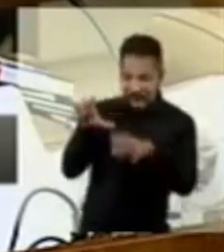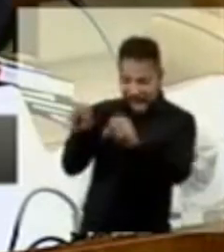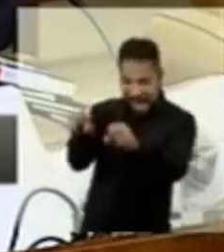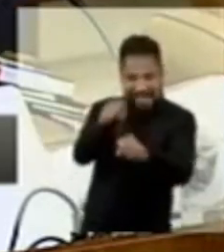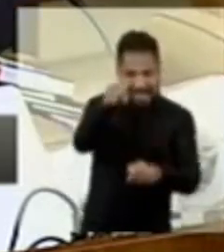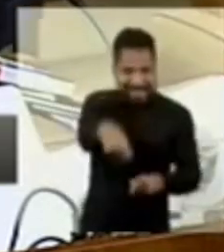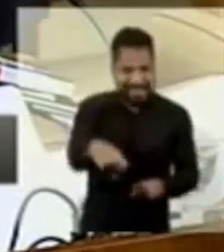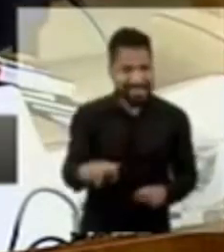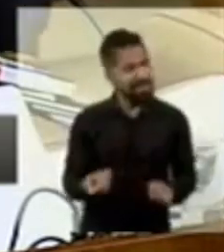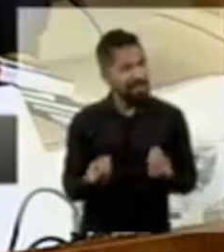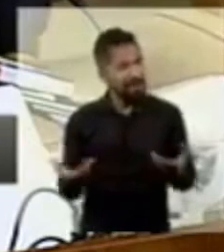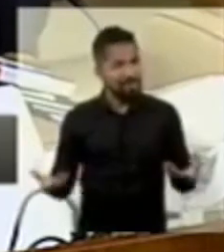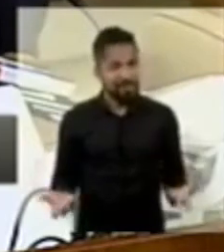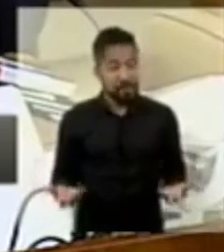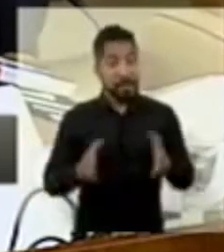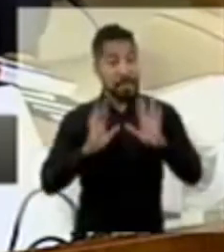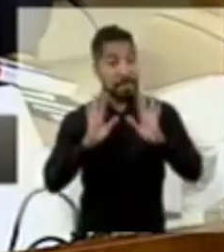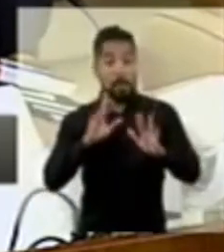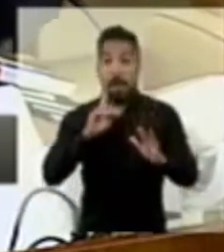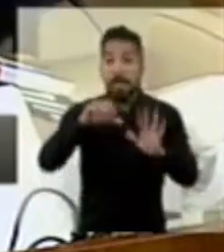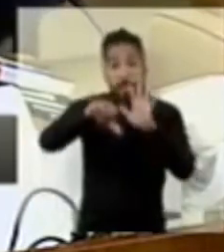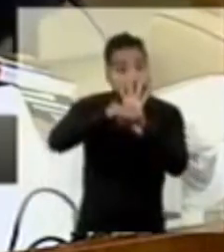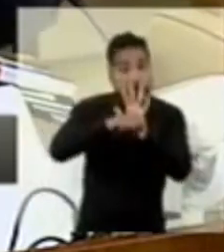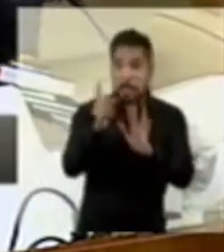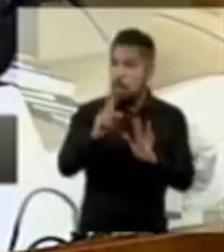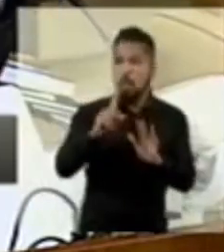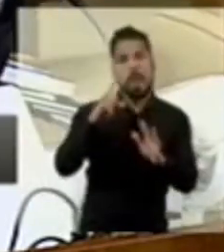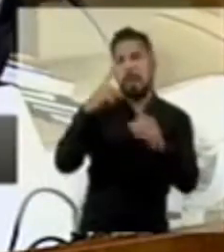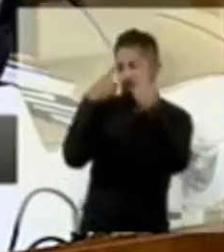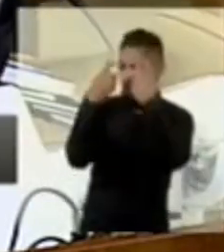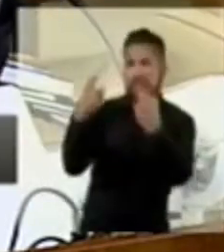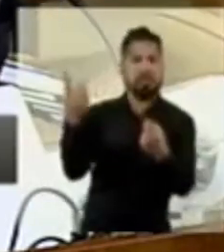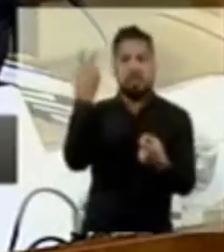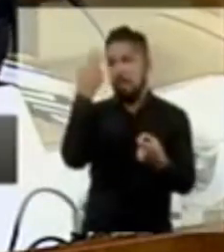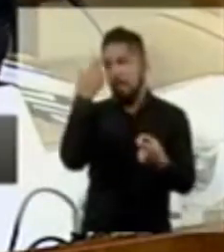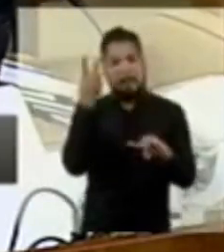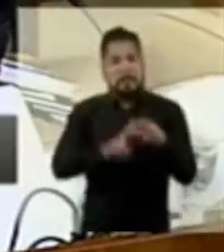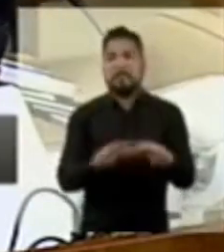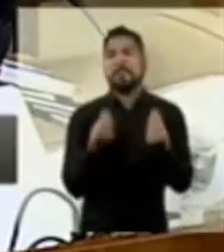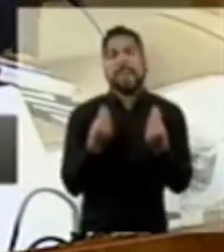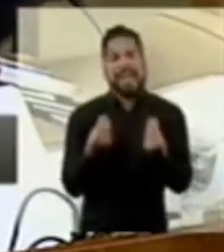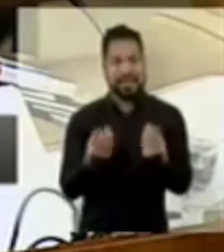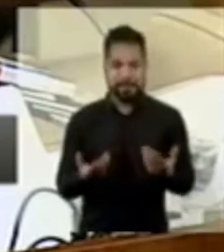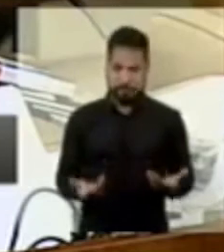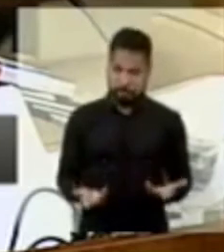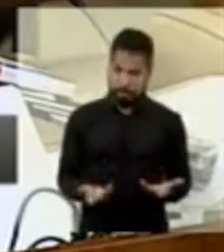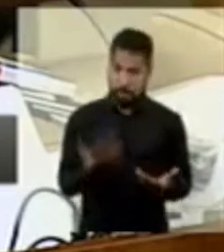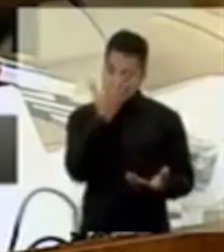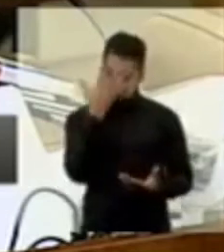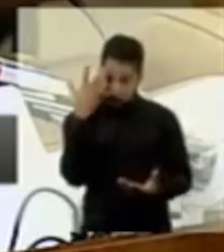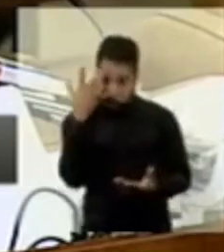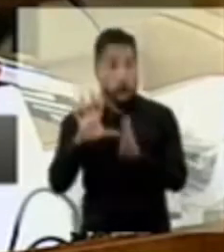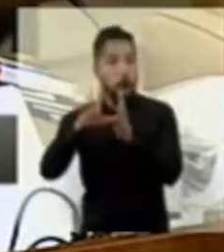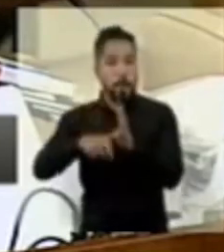então esses crimes são considerados não violentos que não justifica a prisão preventiva e aí o sujeito que roubou